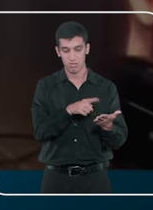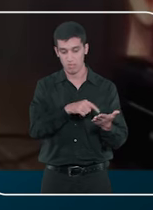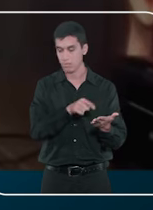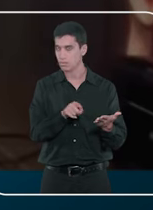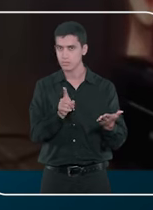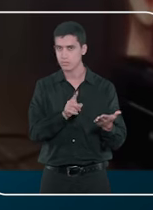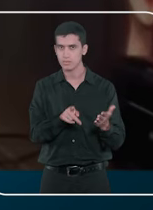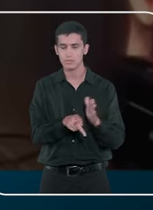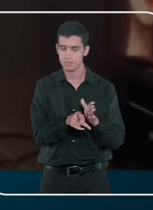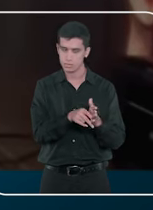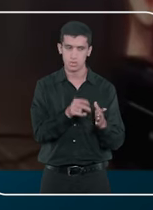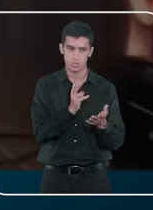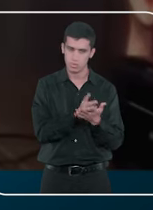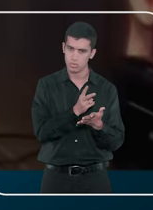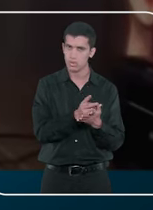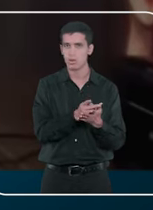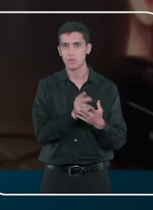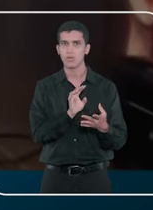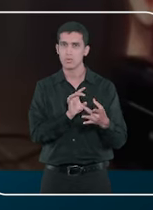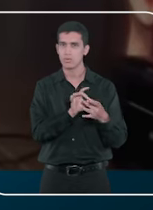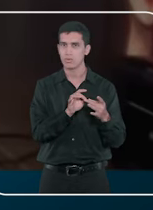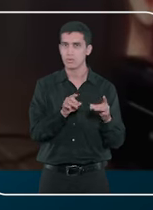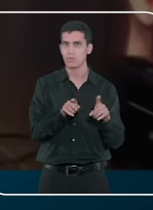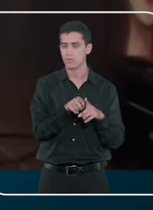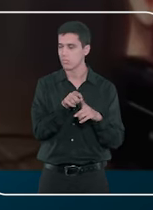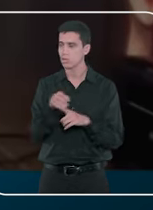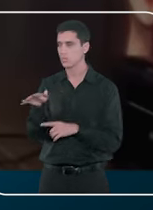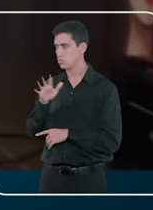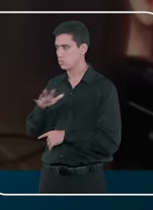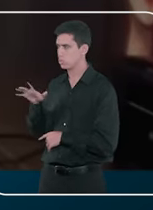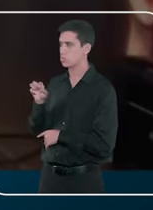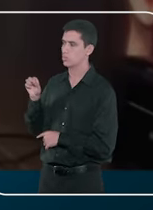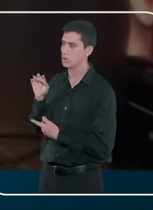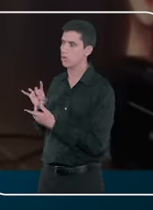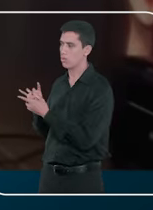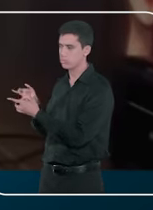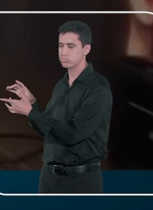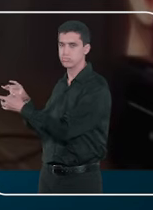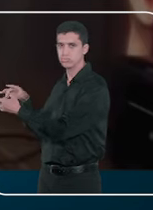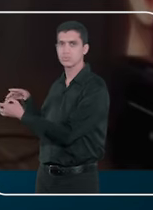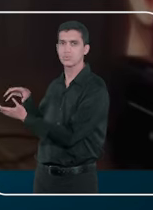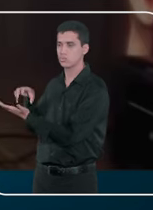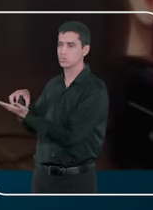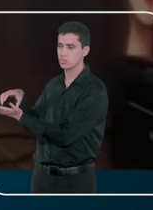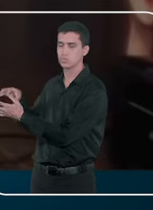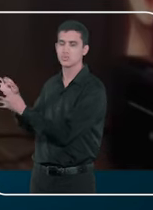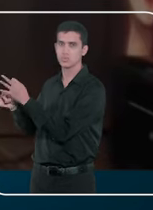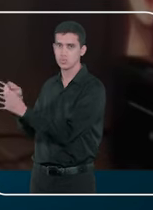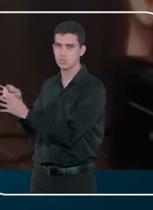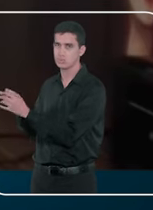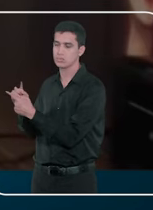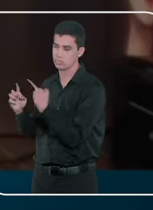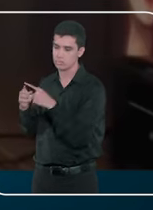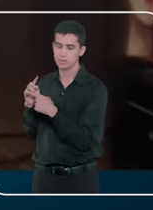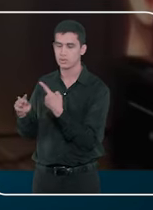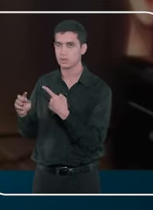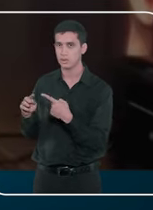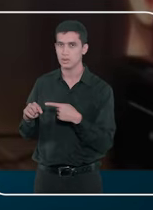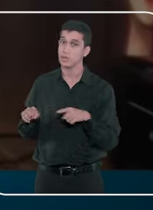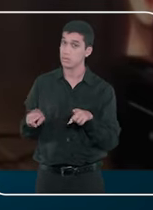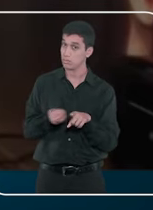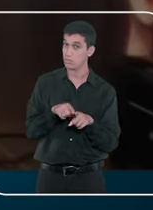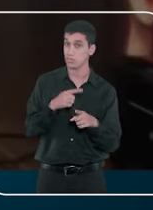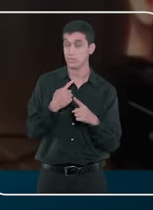das tratativas e vinculativo dos órgãos envolvidos na negociação. Até porque, neste